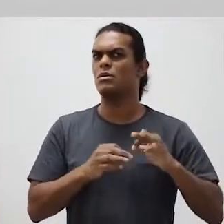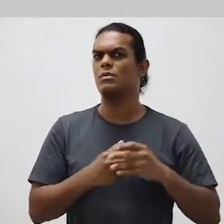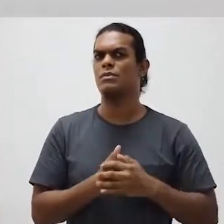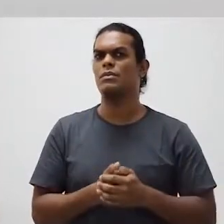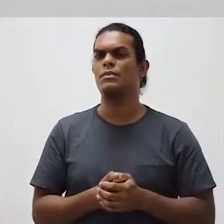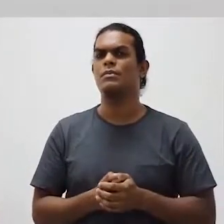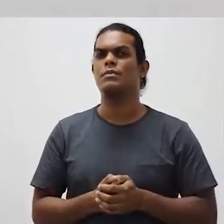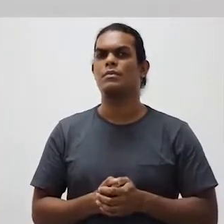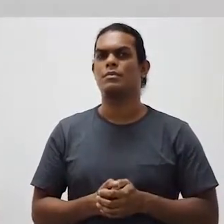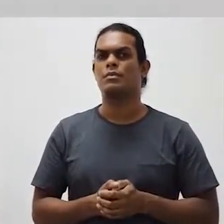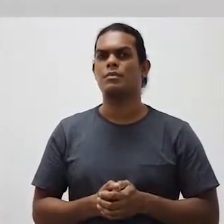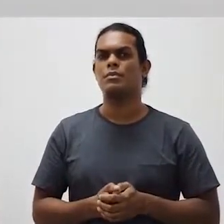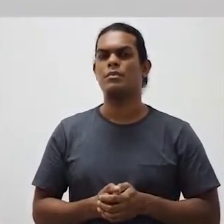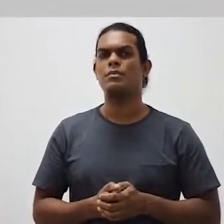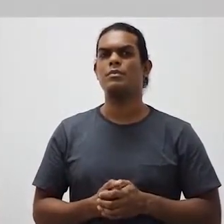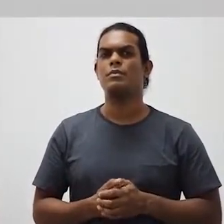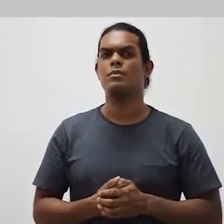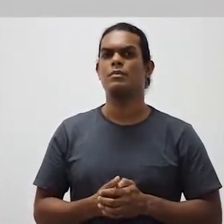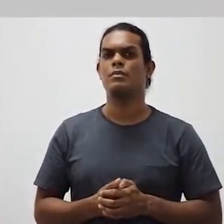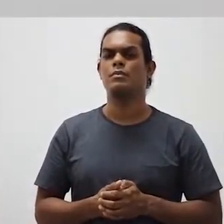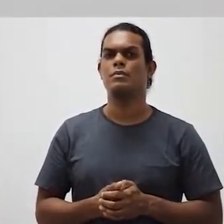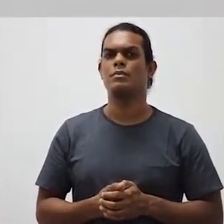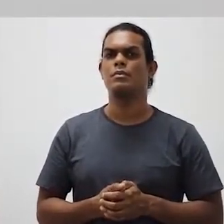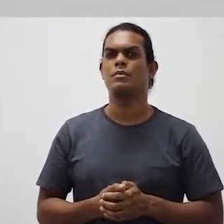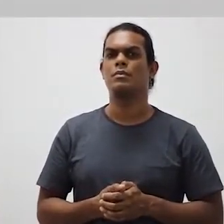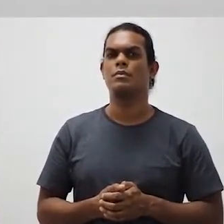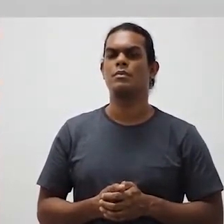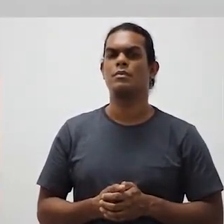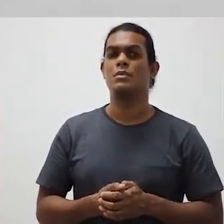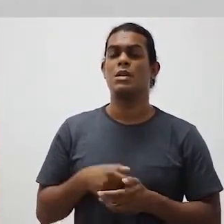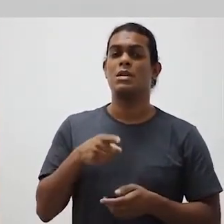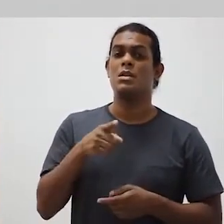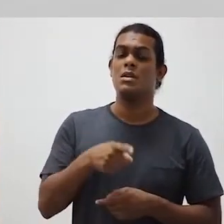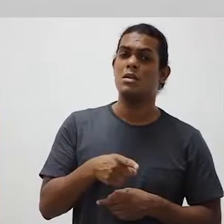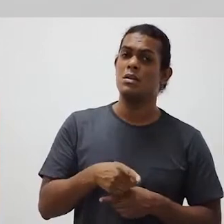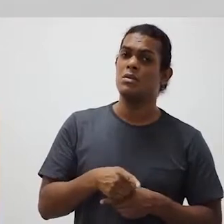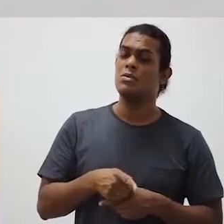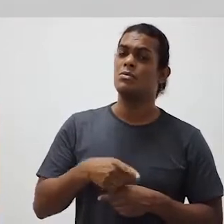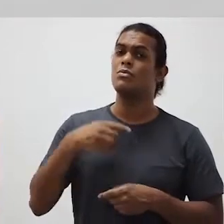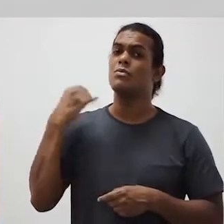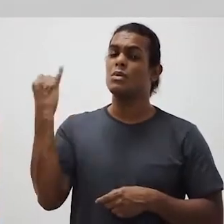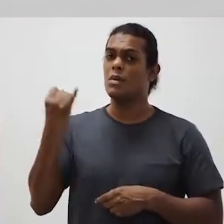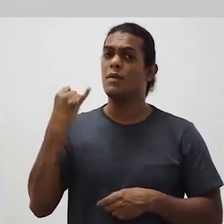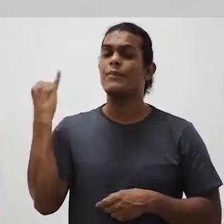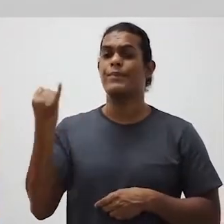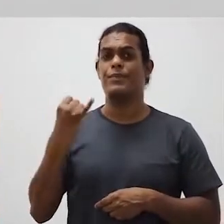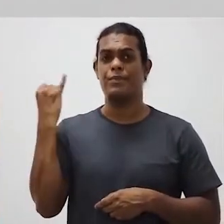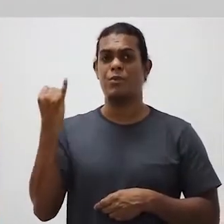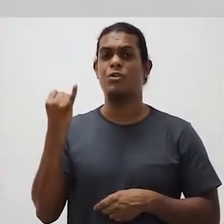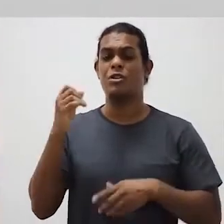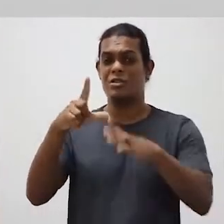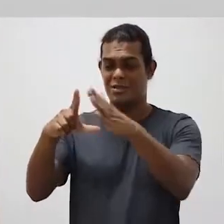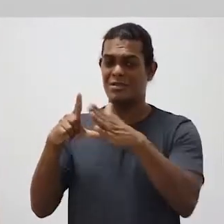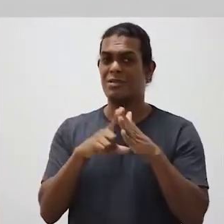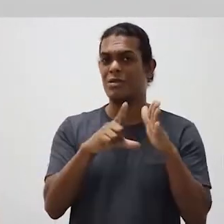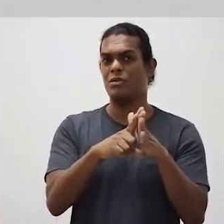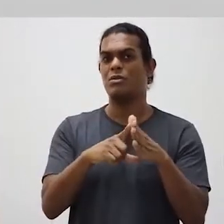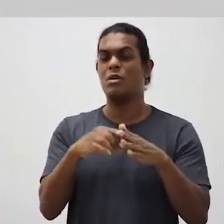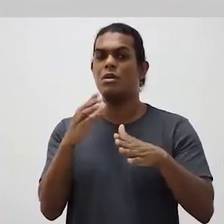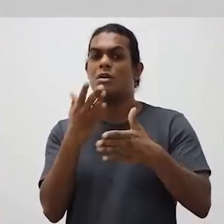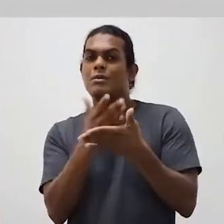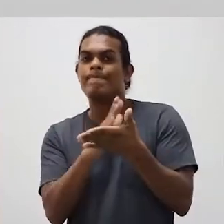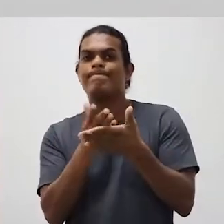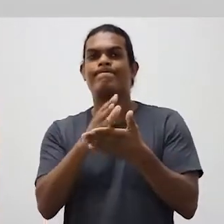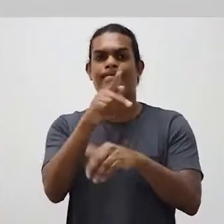boa estrutura, uma boa infraestrutura, e isso pode ser uma fonte de vantagem competitiva da logística. Então alguns